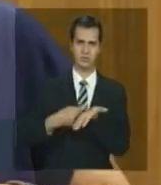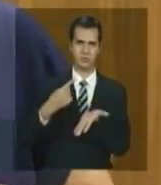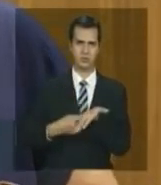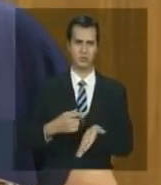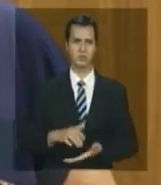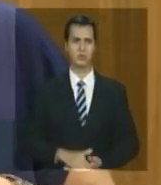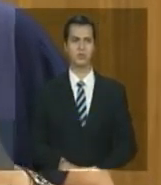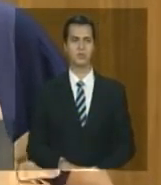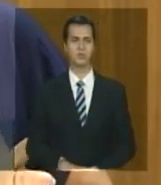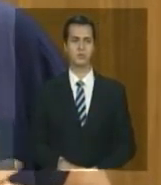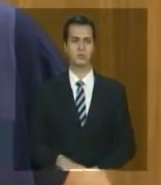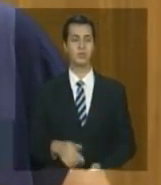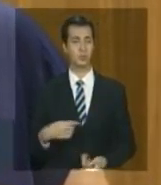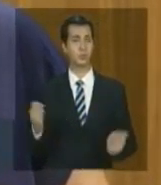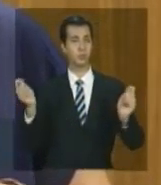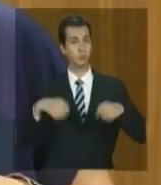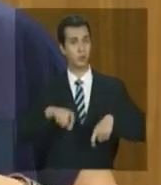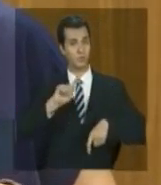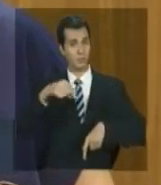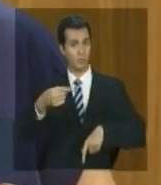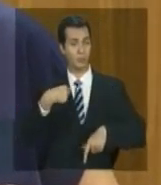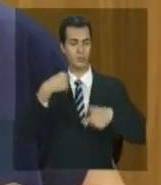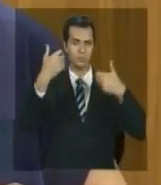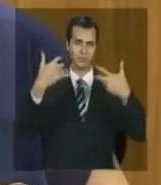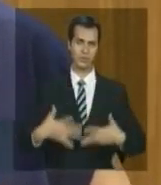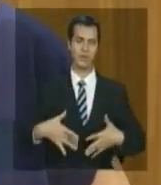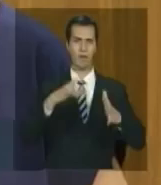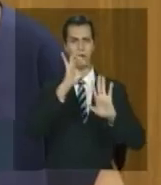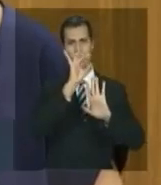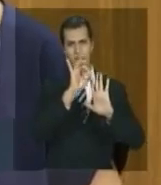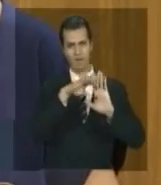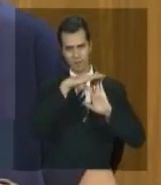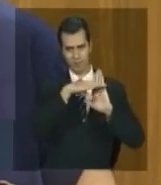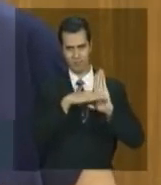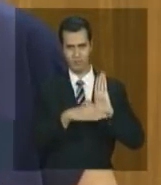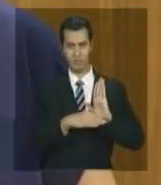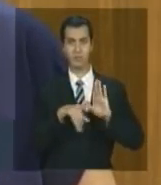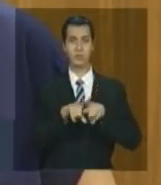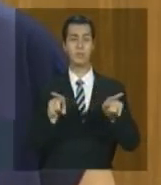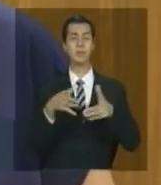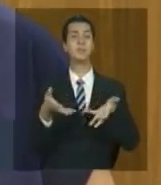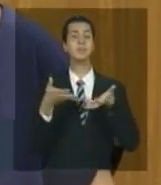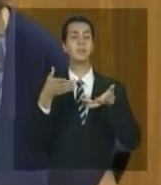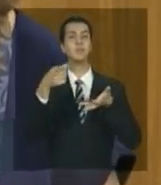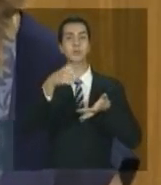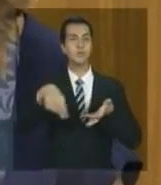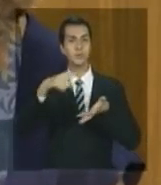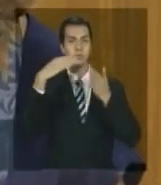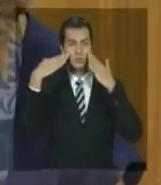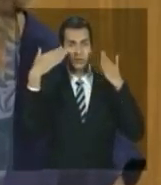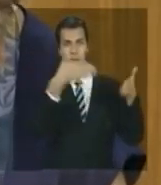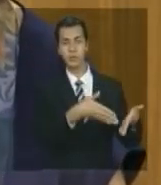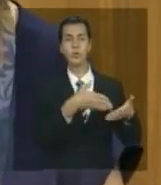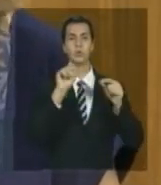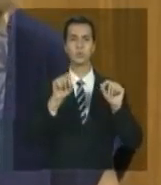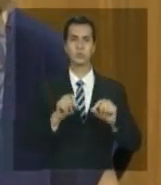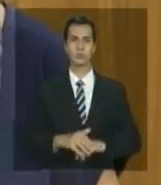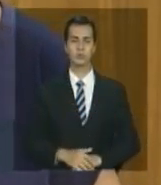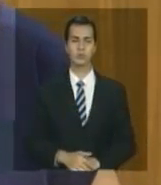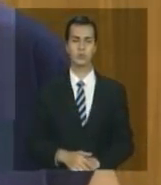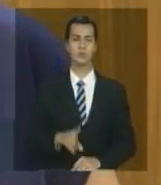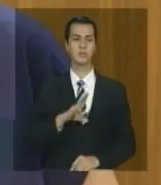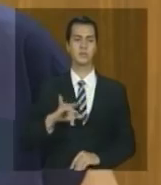depois discorrer sobre cada um desses textos, mas eu gostaria aqui de chamar a atenção para a implementação com